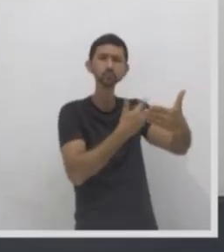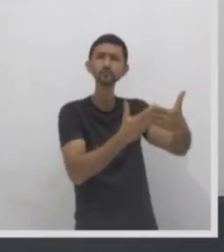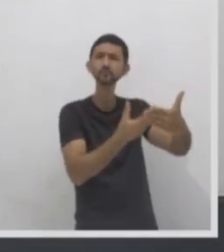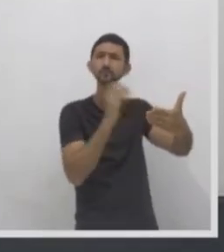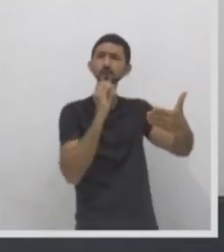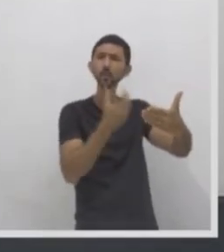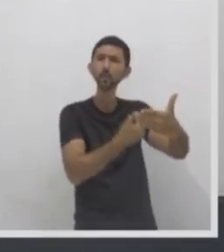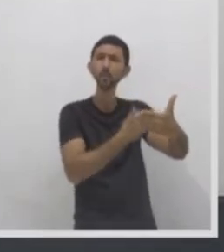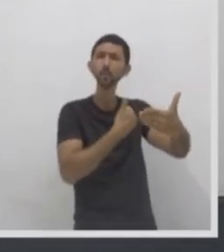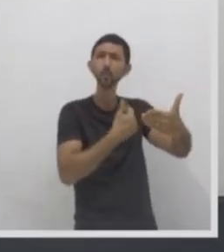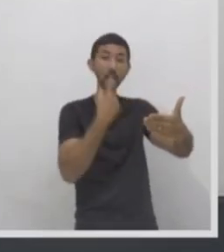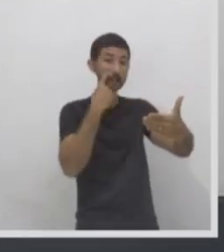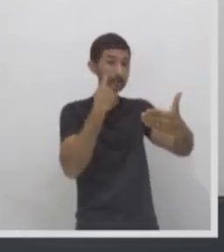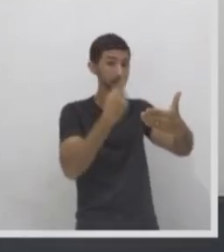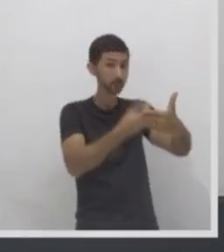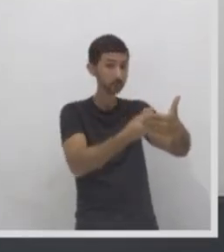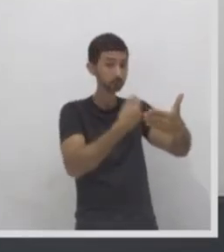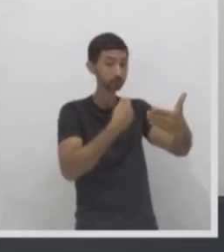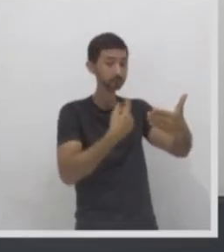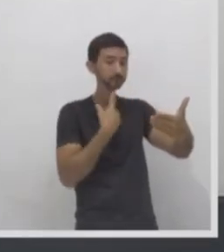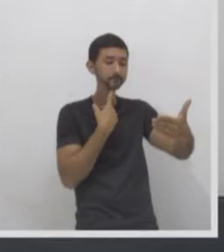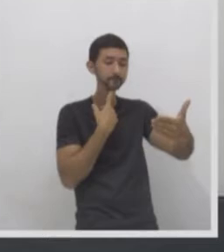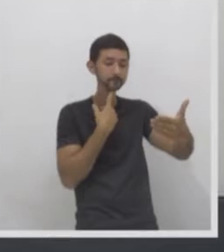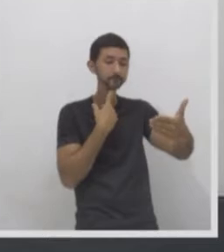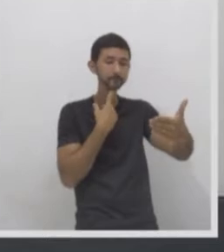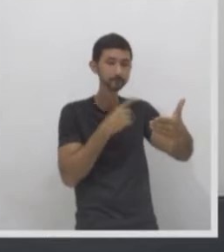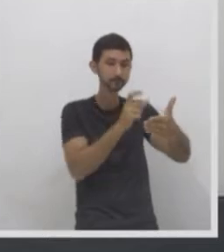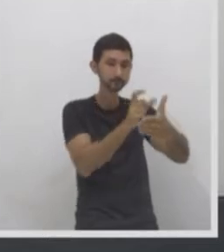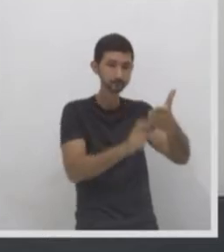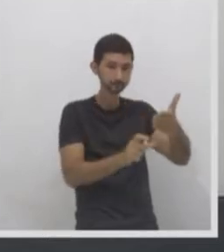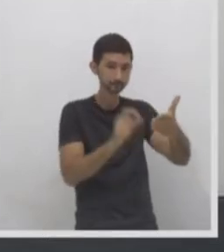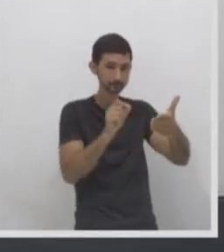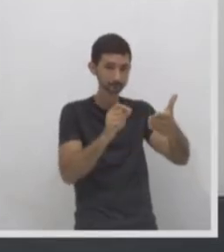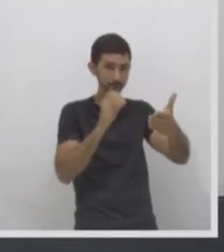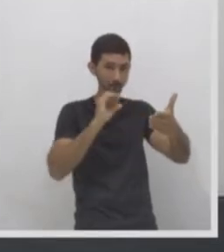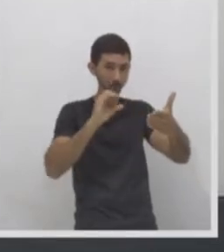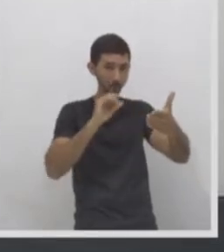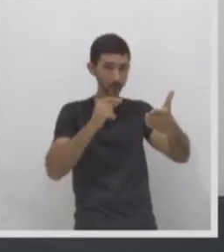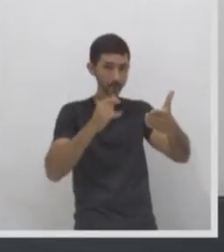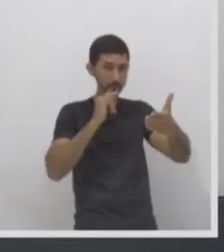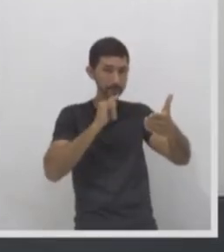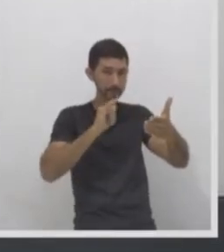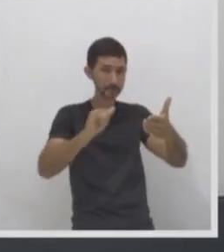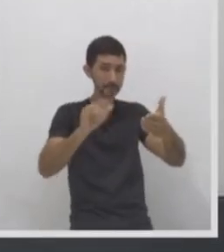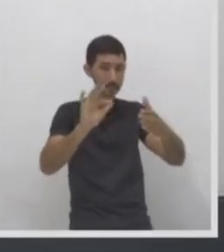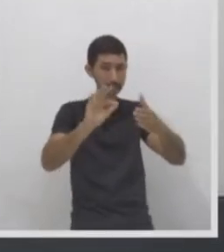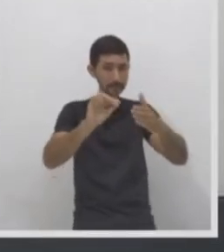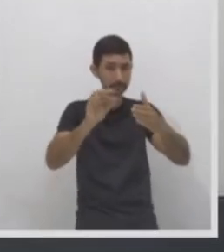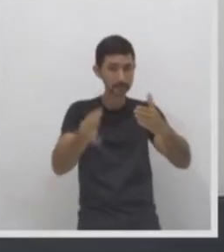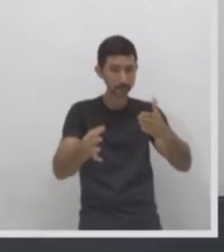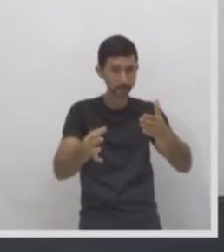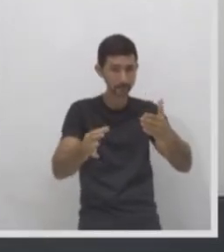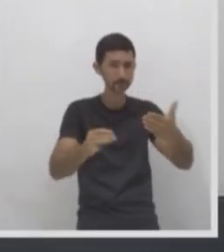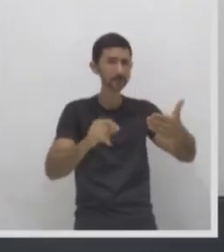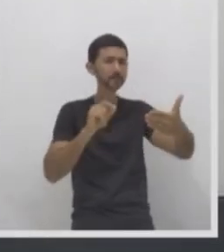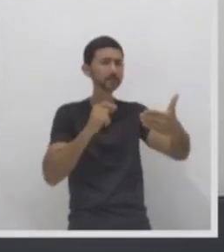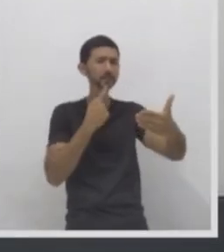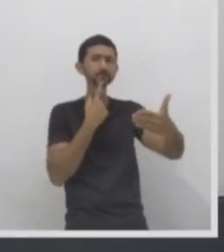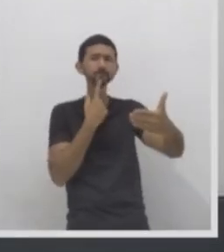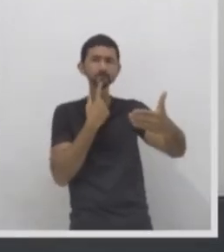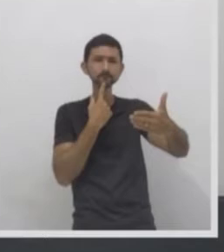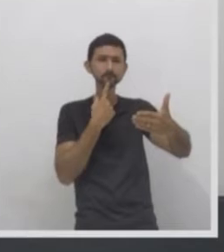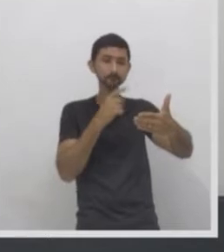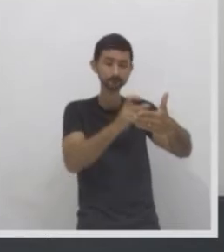comunicativo dele, por exemplo? Quando eu penso em propósito comunicativo, de uma maneira muito simplificada, eu diria que